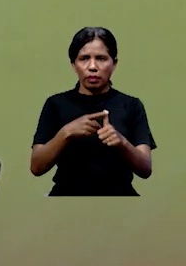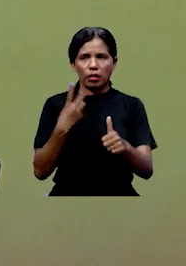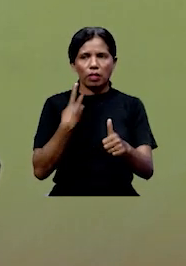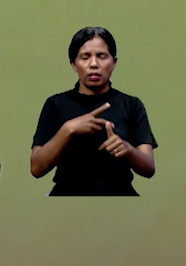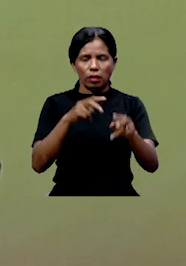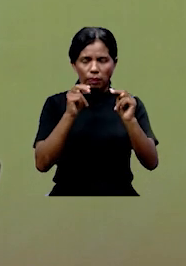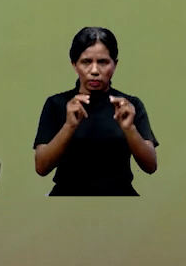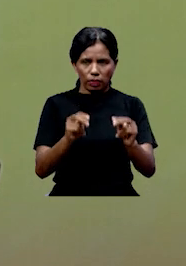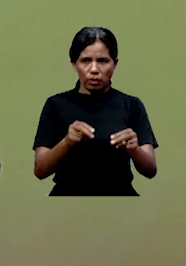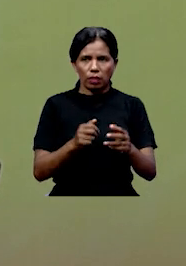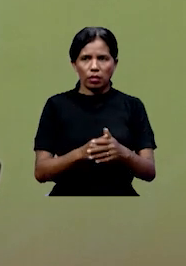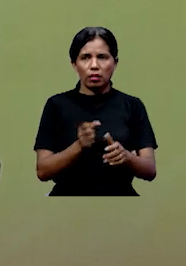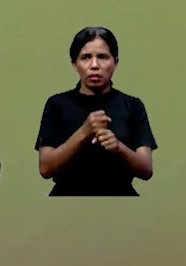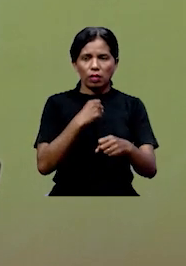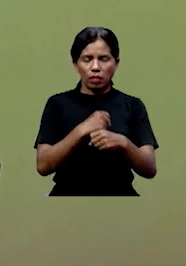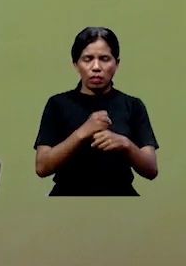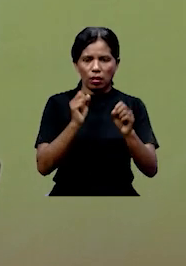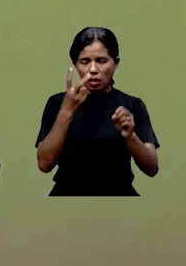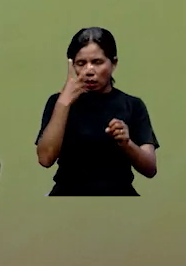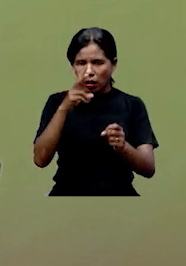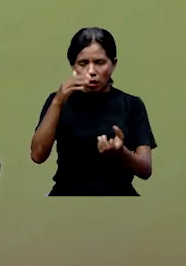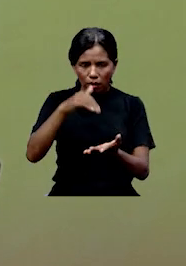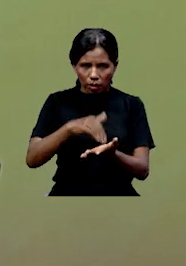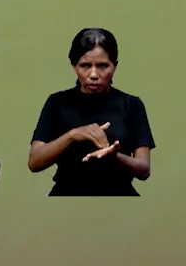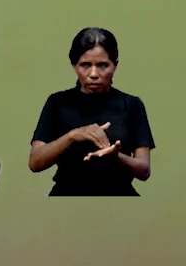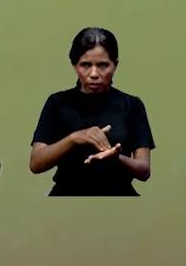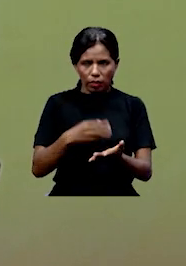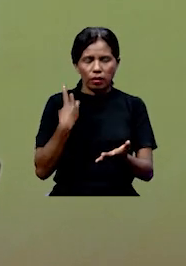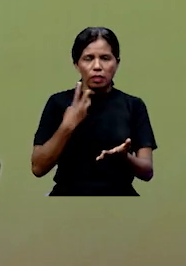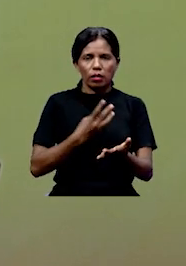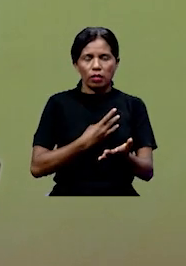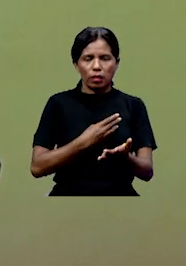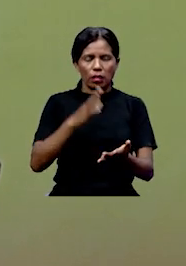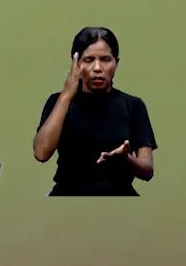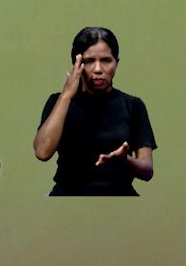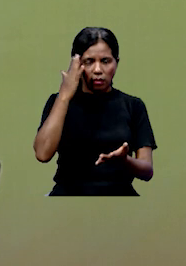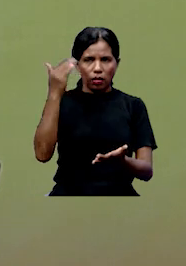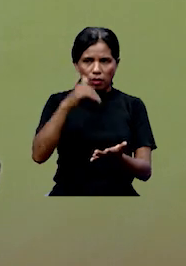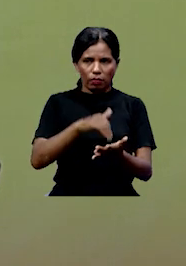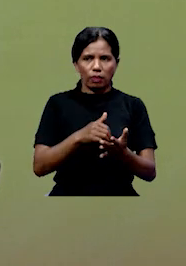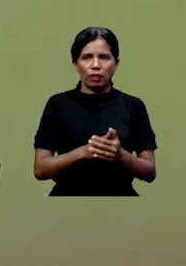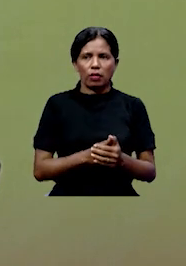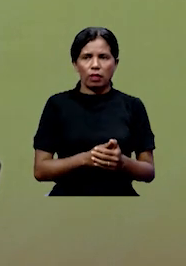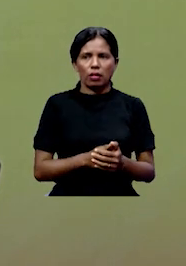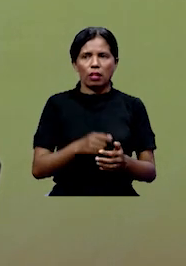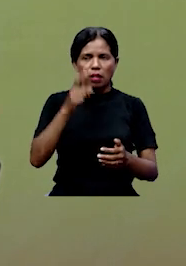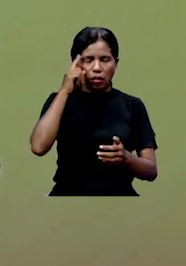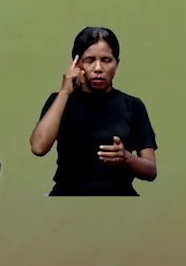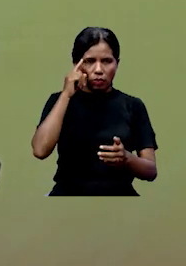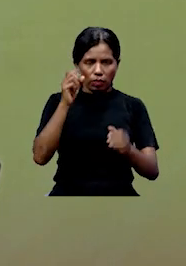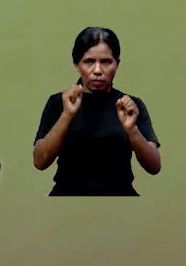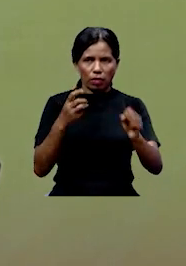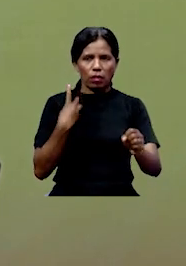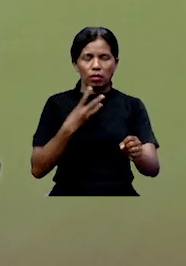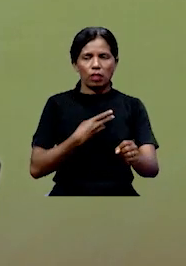preciso, tem que halau correção, vai tenir própria Hanoi. Porque Hanoi maka conduz itu